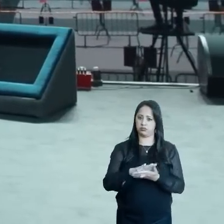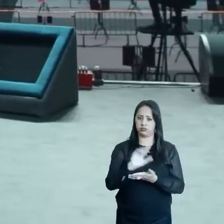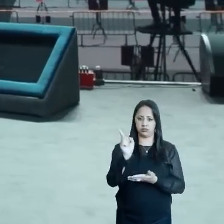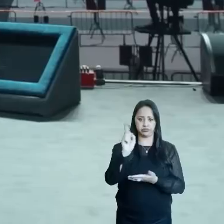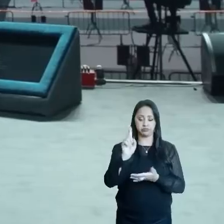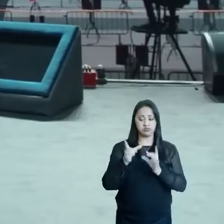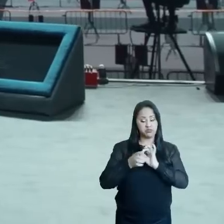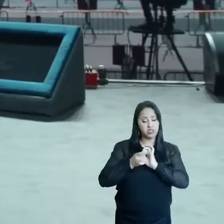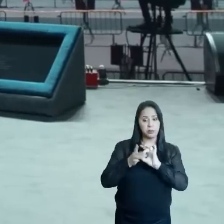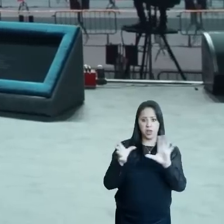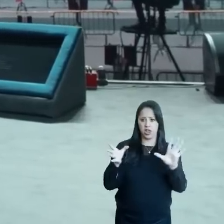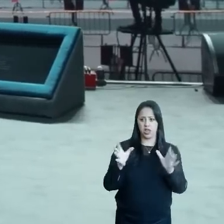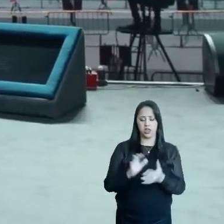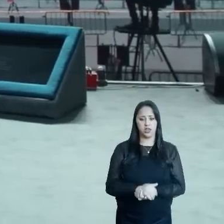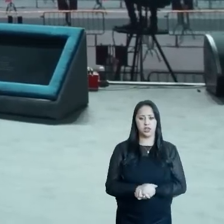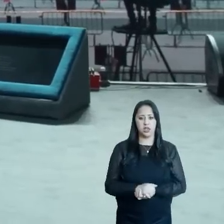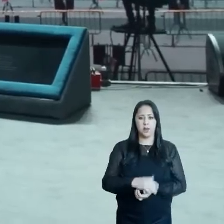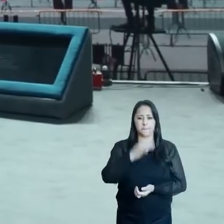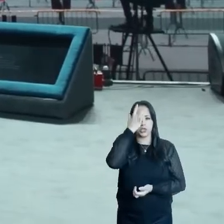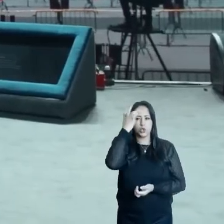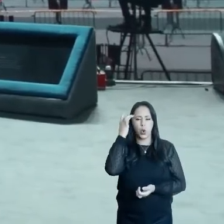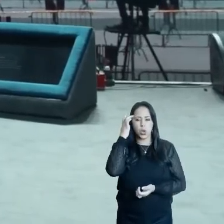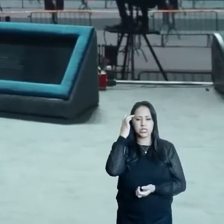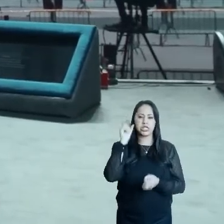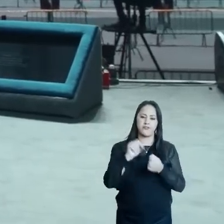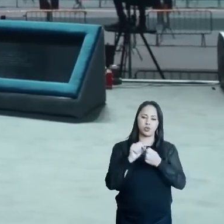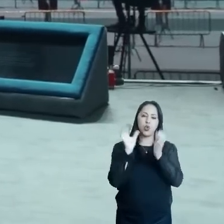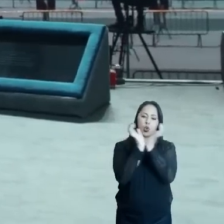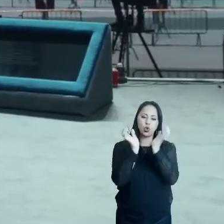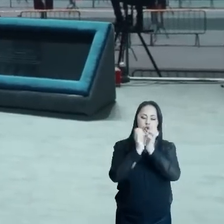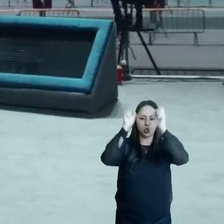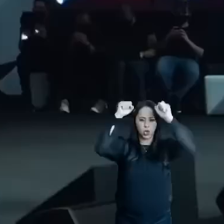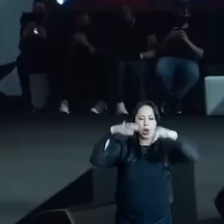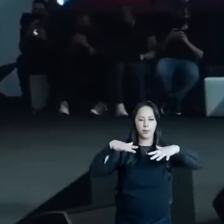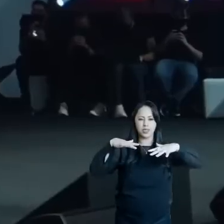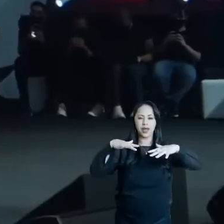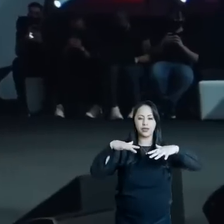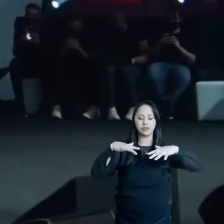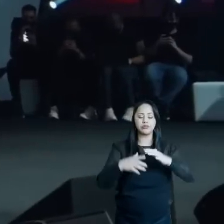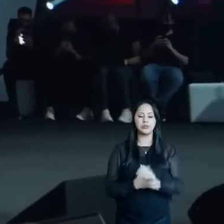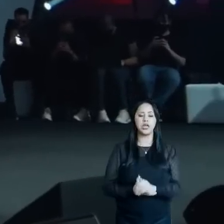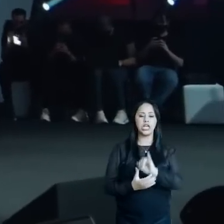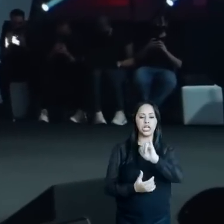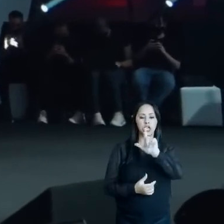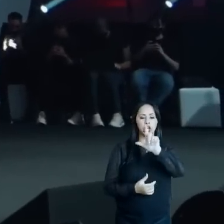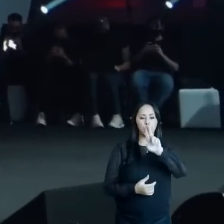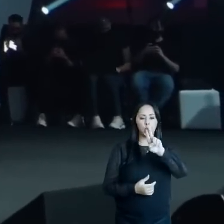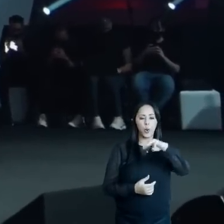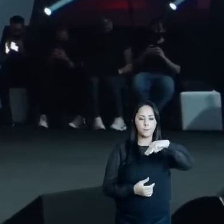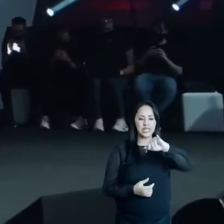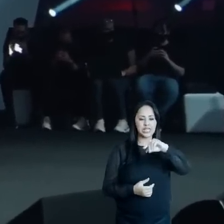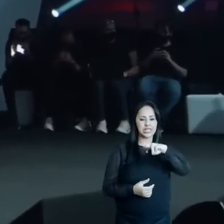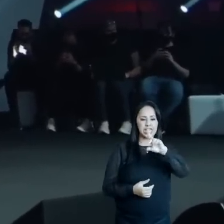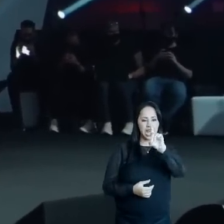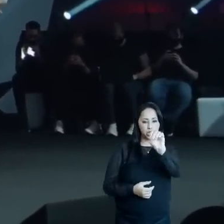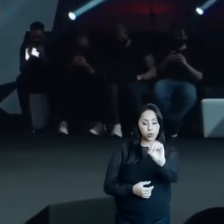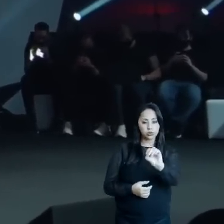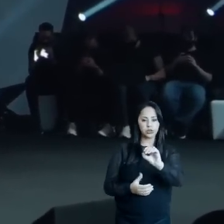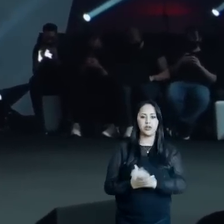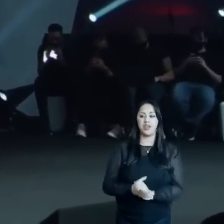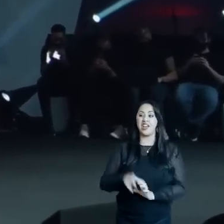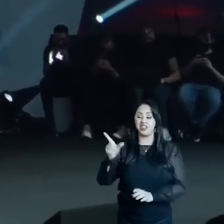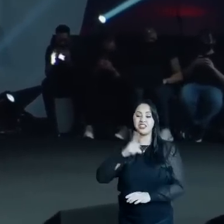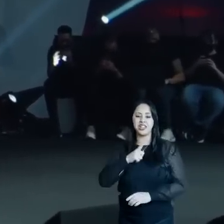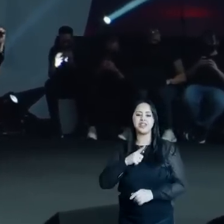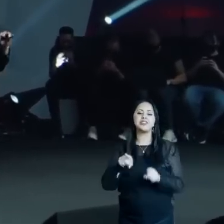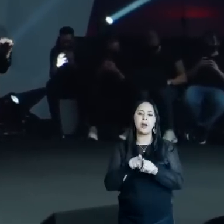não estou ganhando nada, eu liberei comissão para os iluminados, foi a estratégia que Deus mesmo deu, de 100% para que eles vendam e eles ganhem